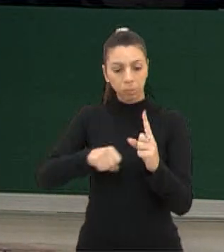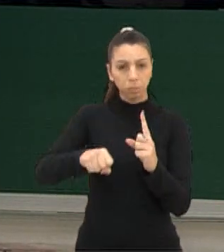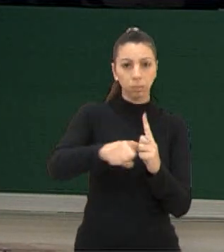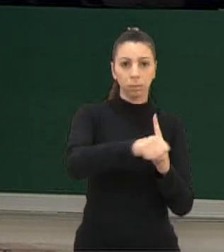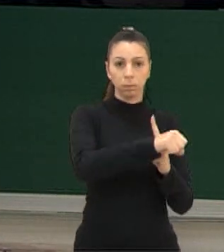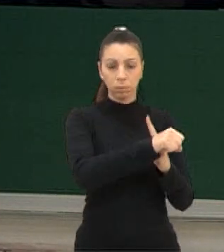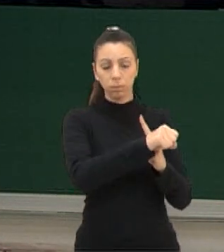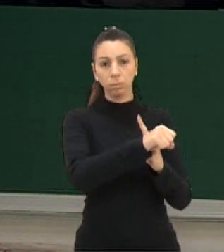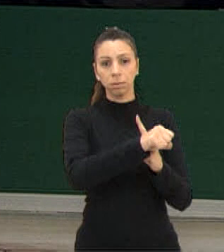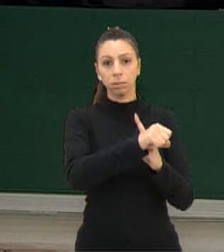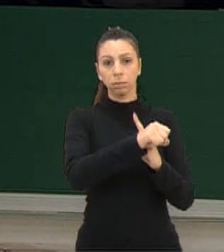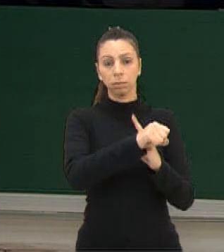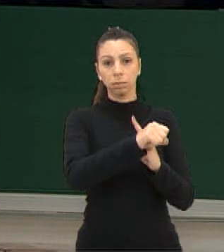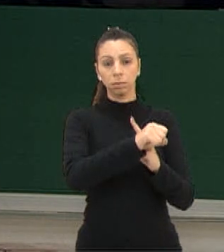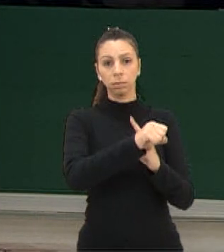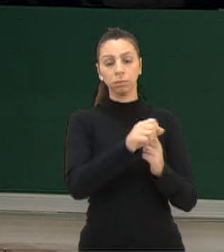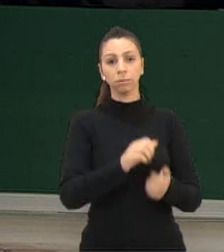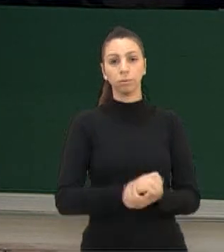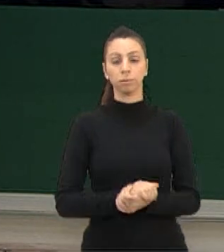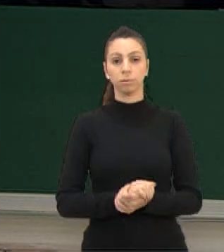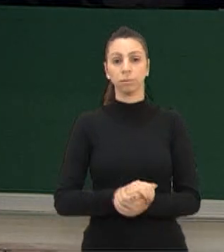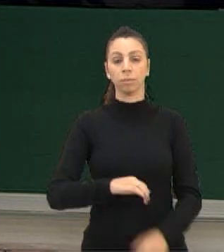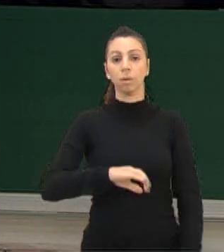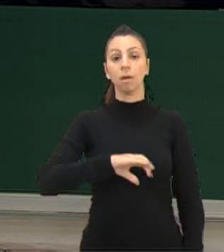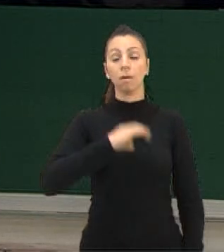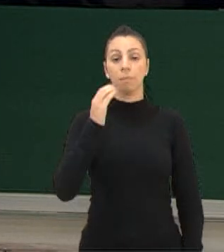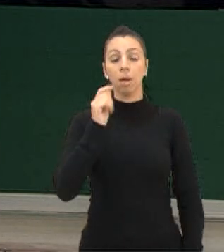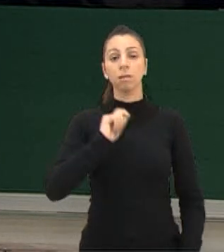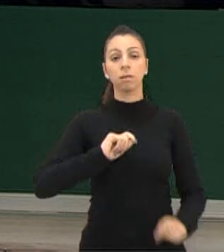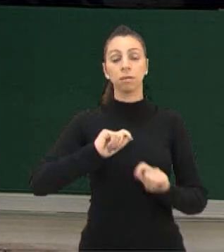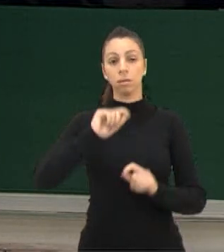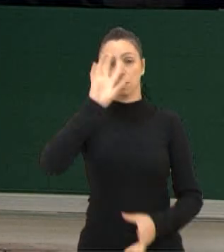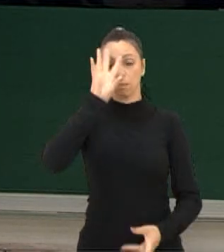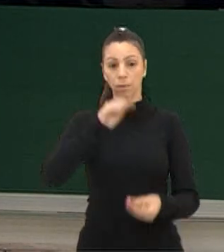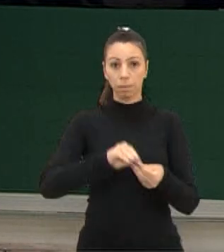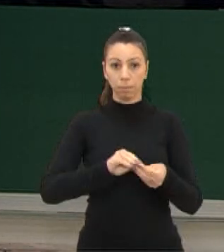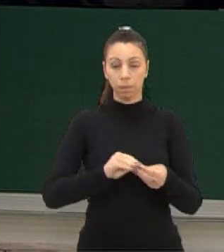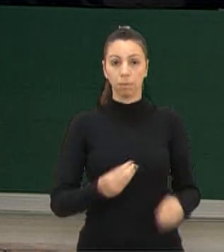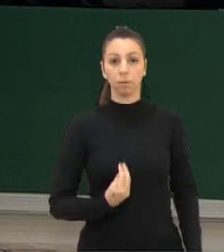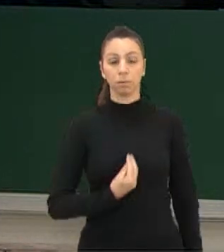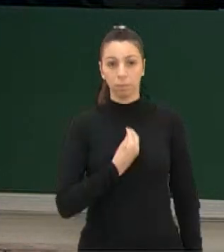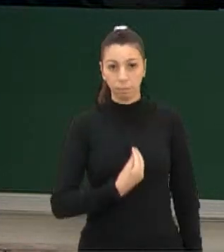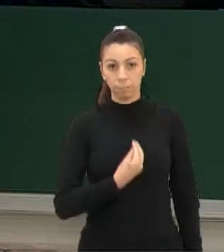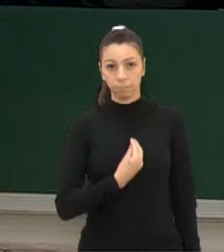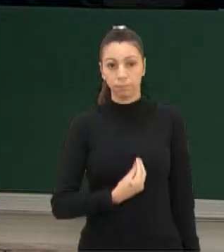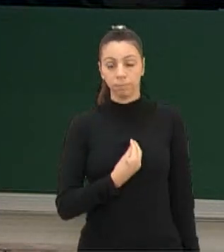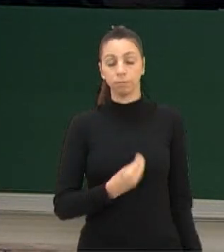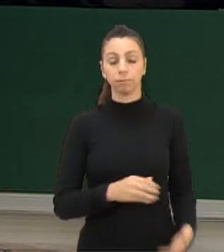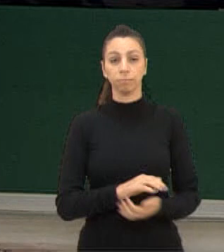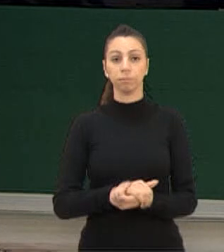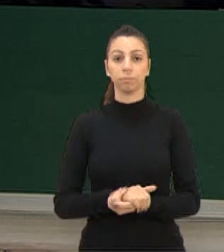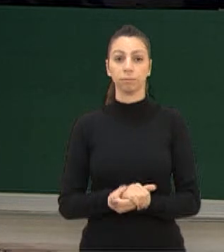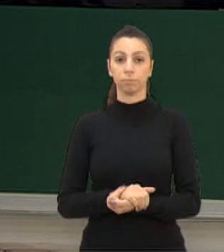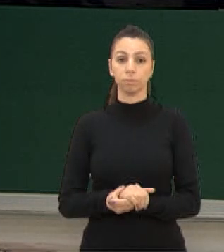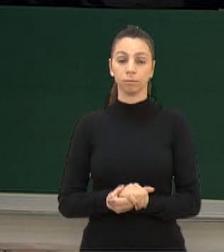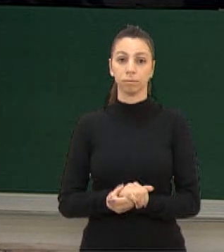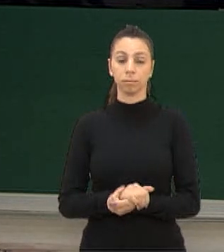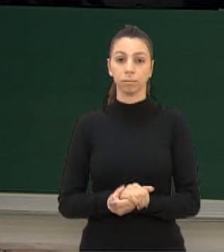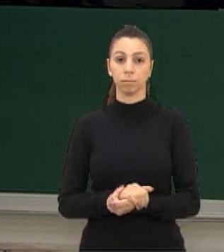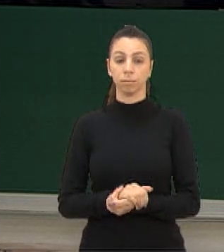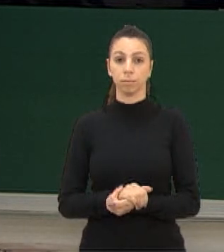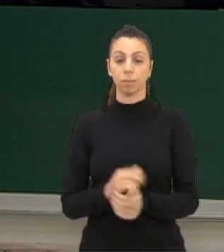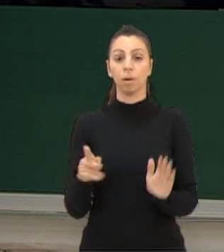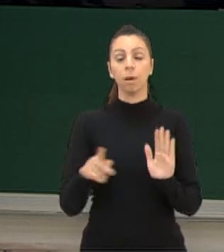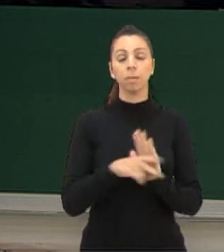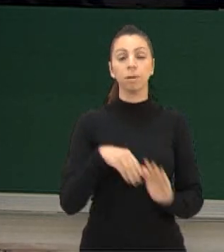capaz de conseguir interpretar a sua realidade a partir da sua própria vivência, da sua